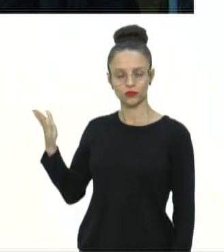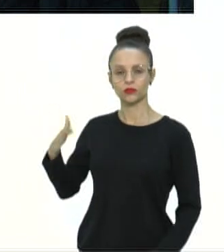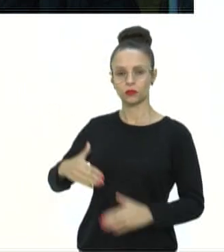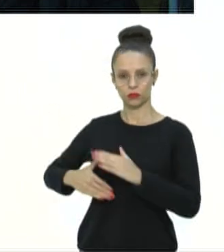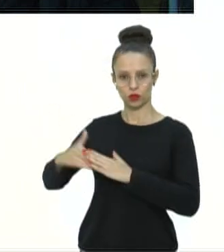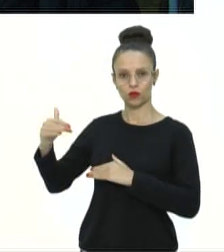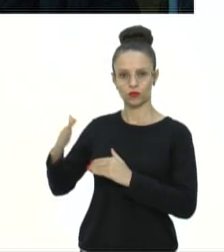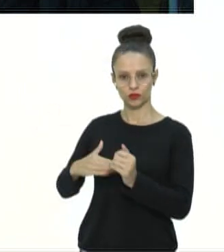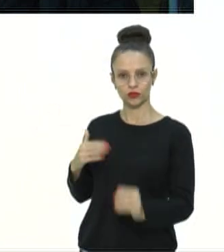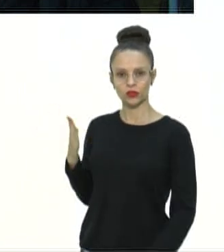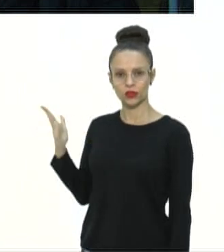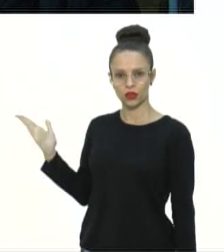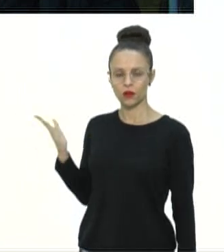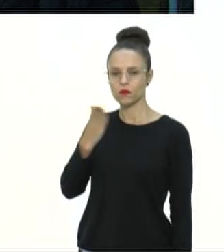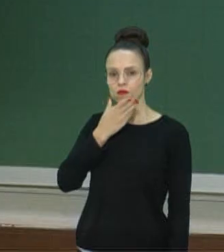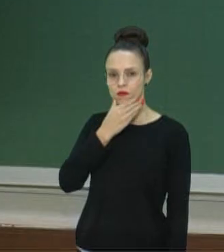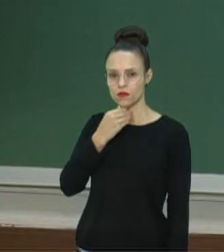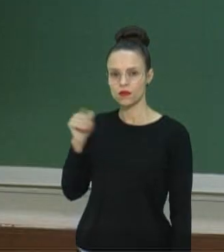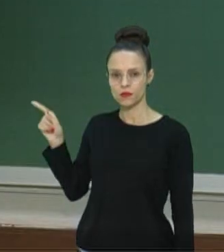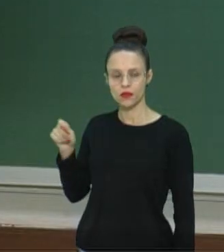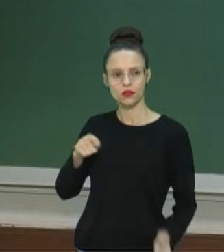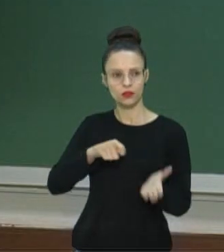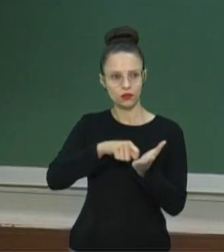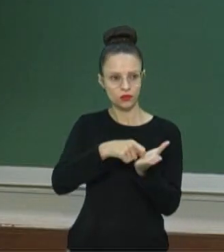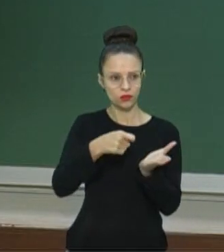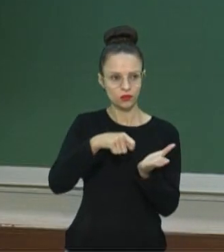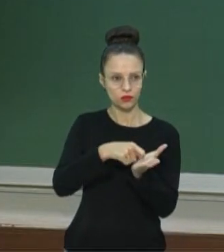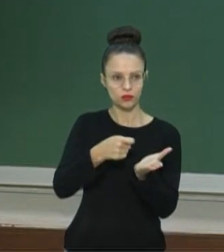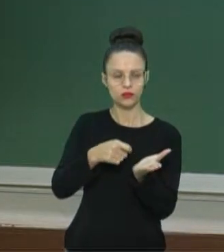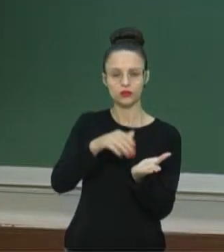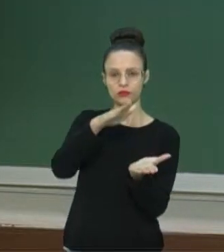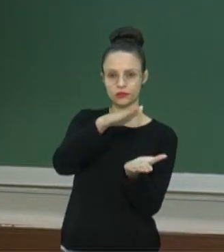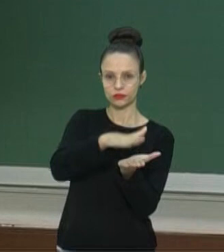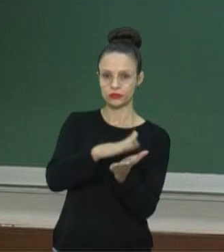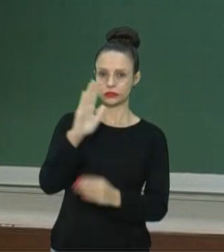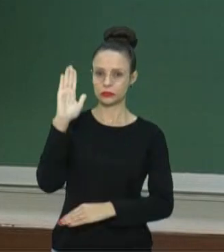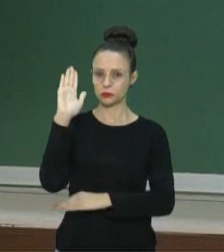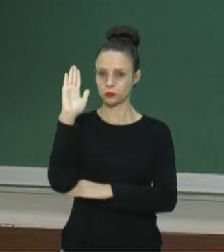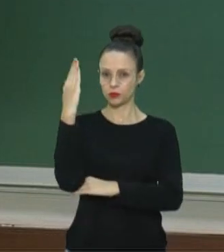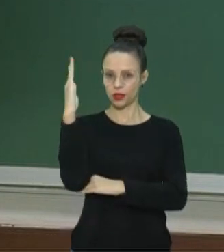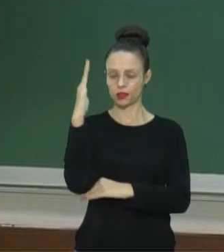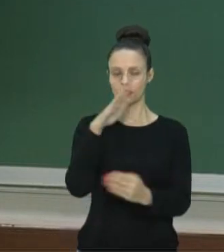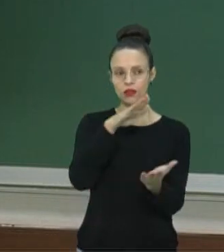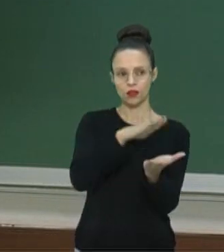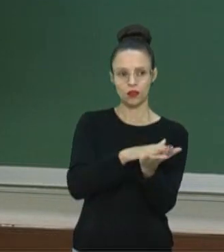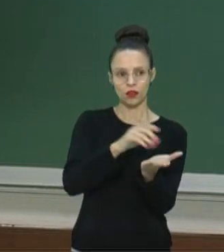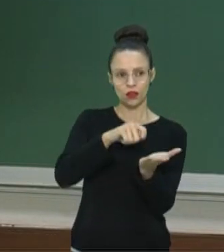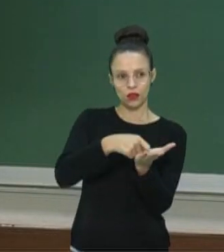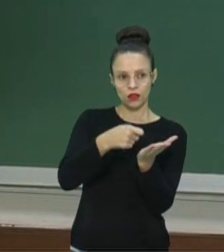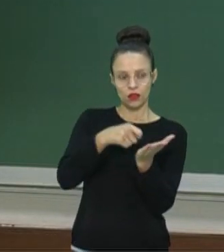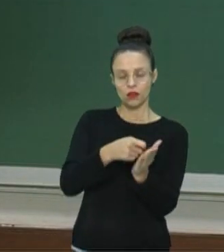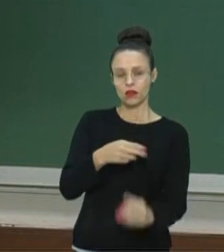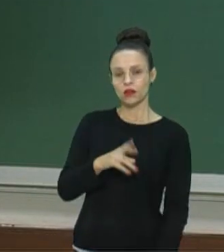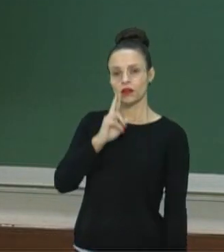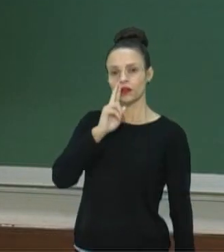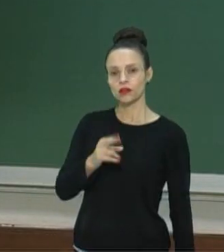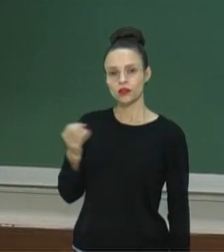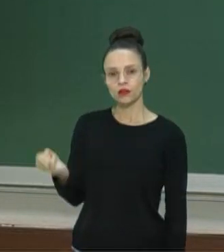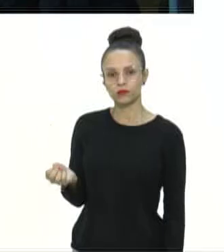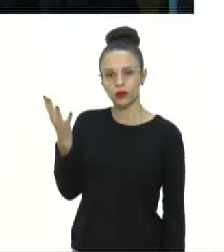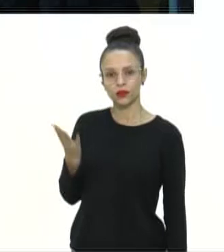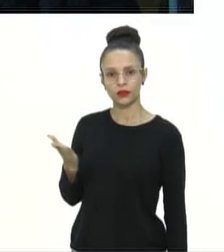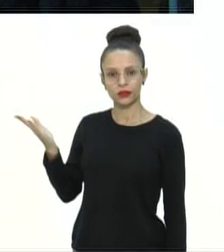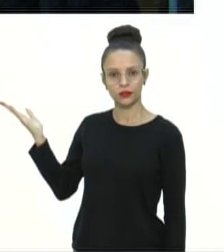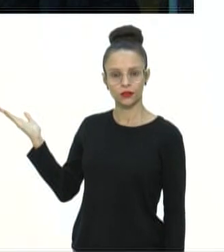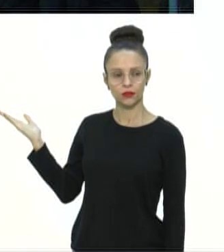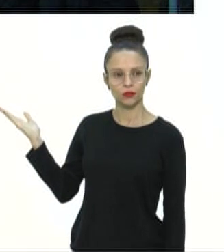gravurista, ele desenvolve, ele entalha essa madeira. O resultado desse processo é